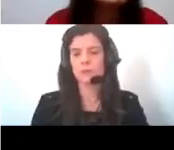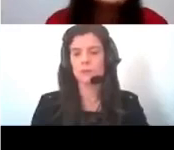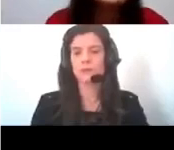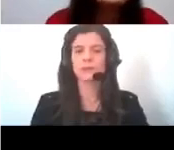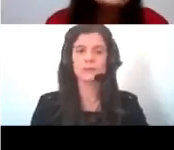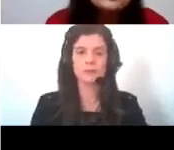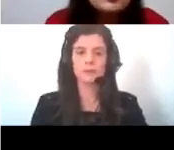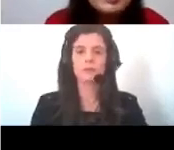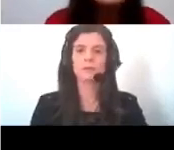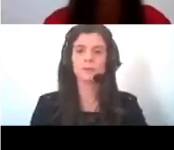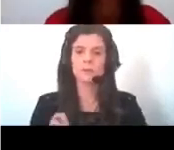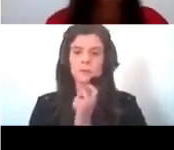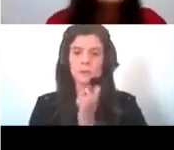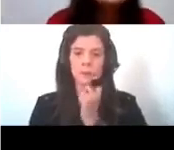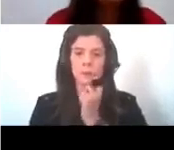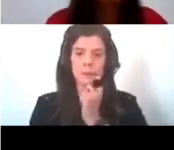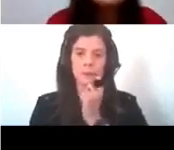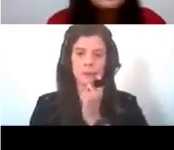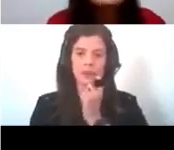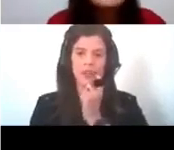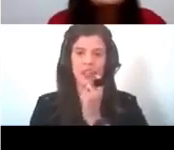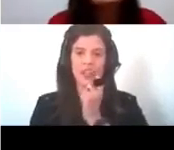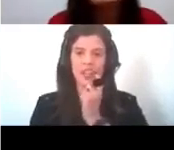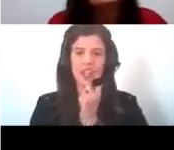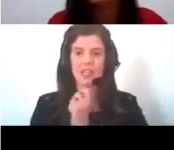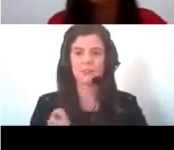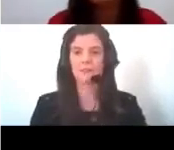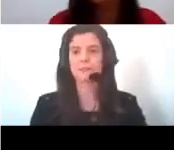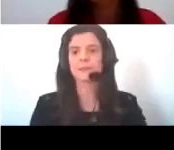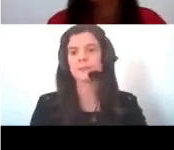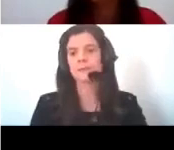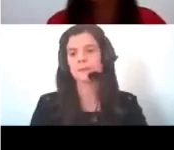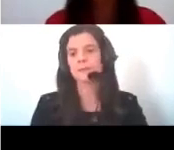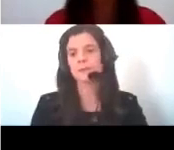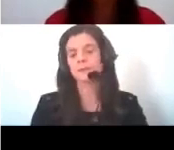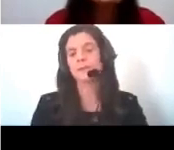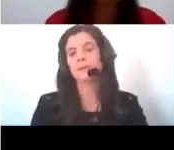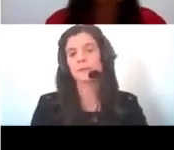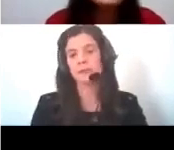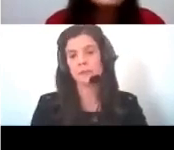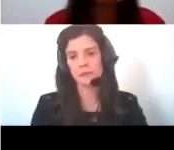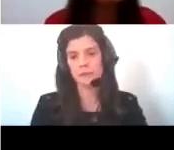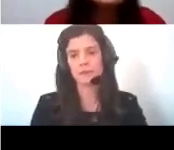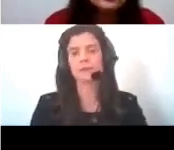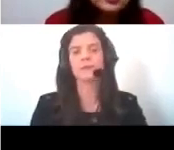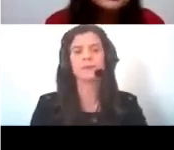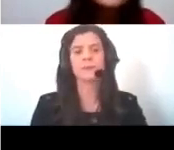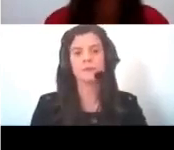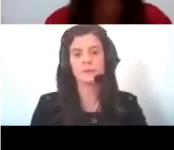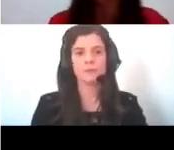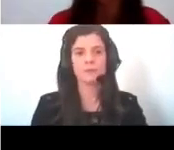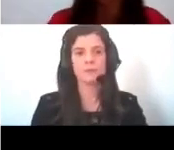relação até ao uso do e-mail. O uso do e-mail da prefeitura é para assuntos exclusivos da